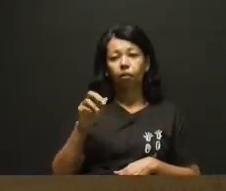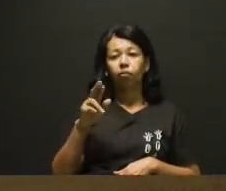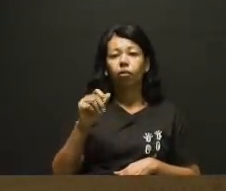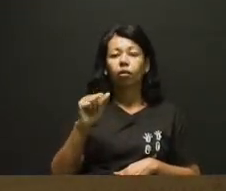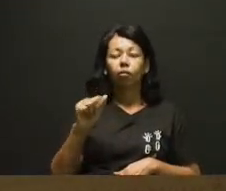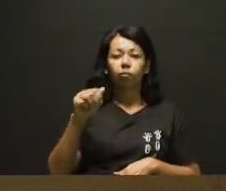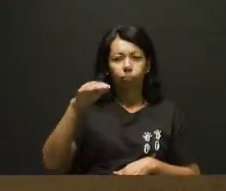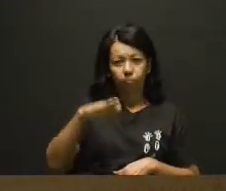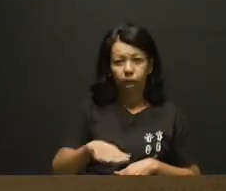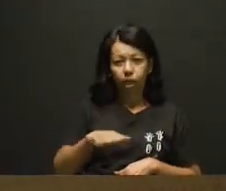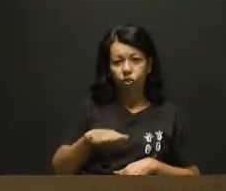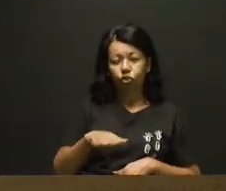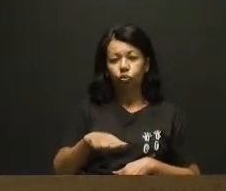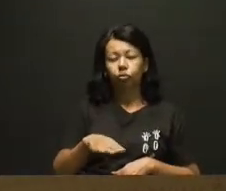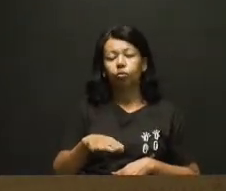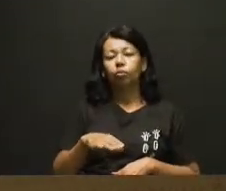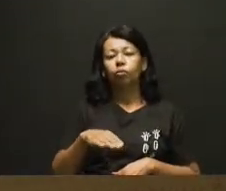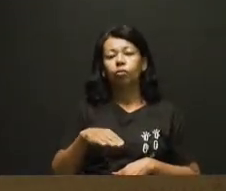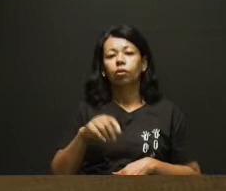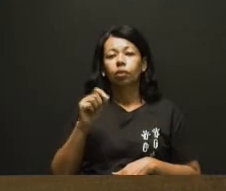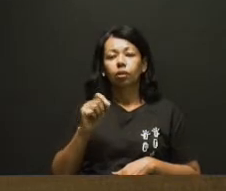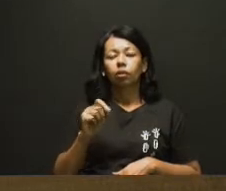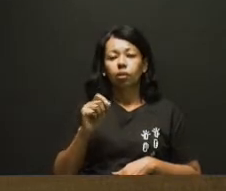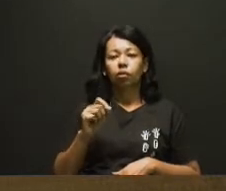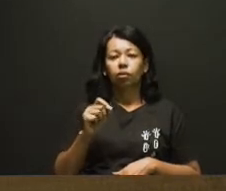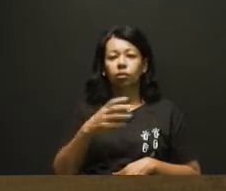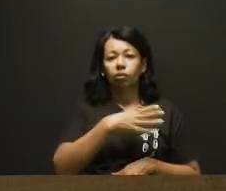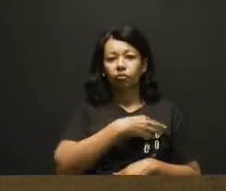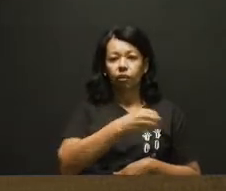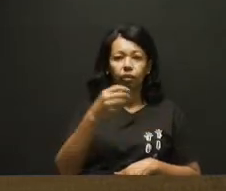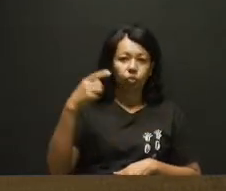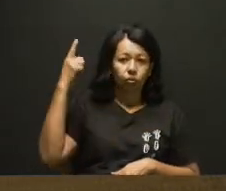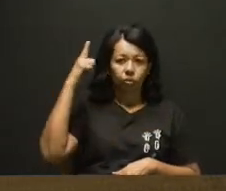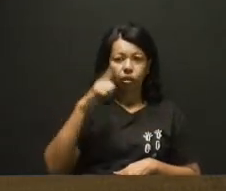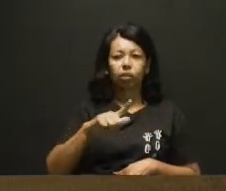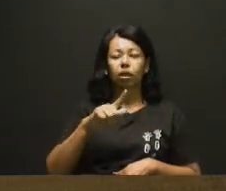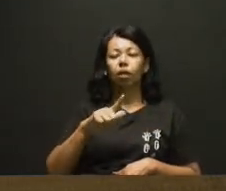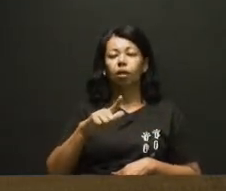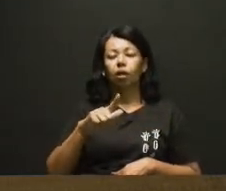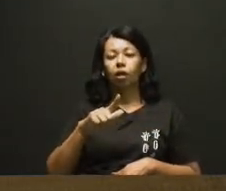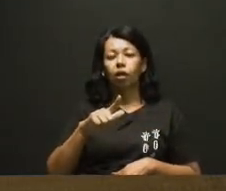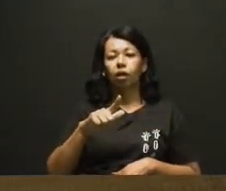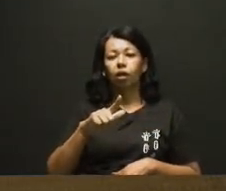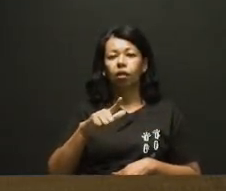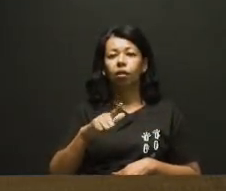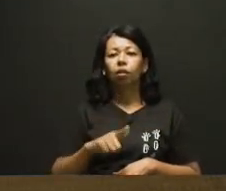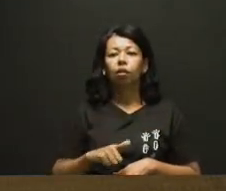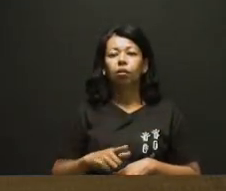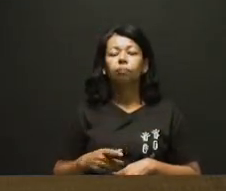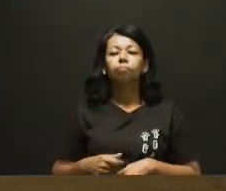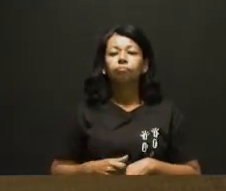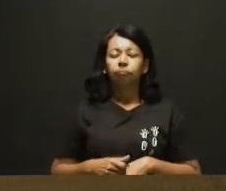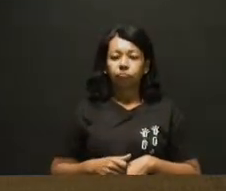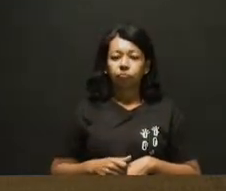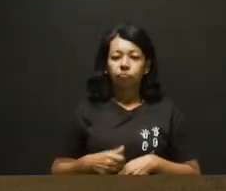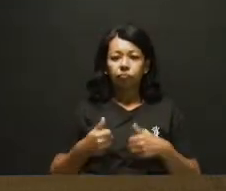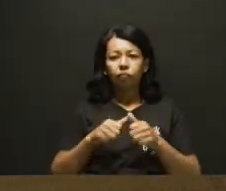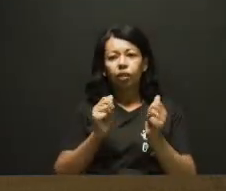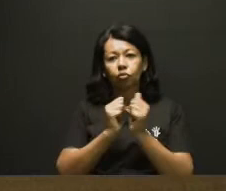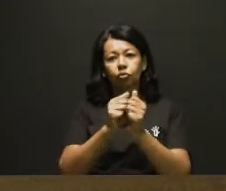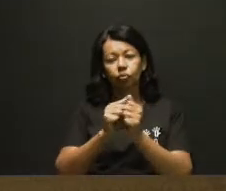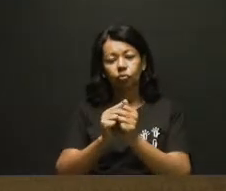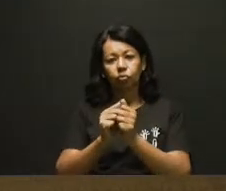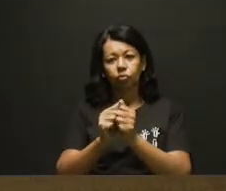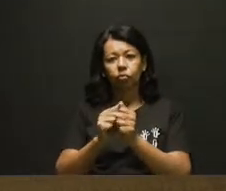concluíram com êxito um grau baixo e meu filho ainda consegue se a adequar a classe mas tem crianças que têm grau mais elevado